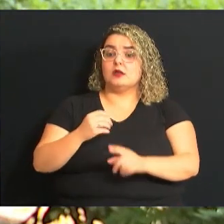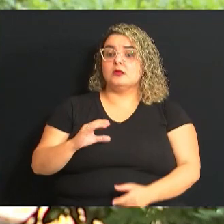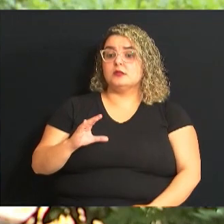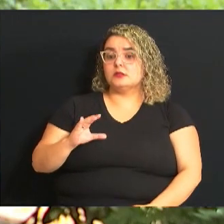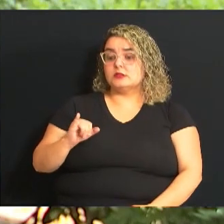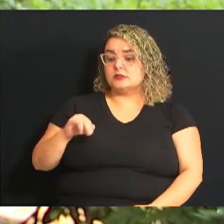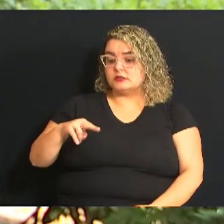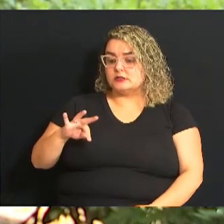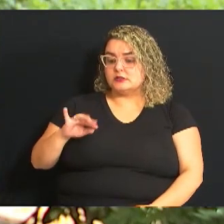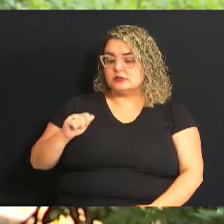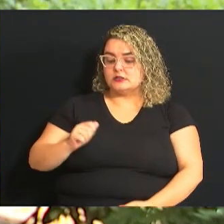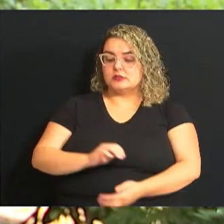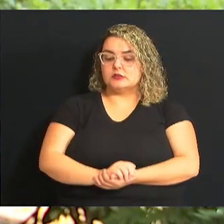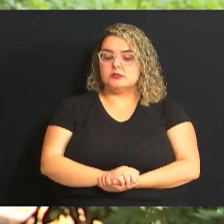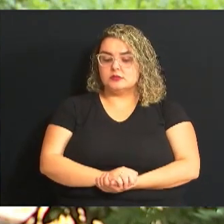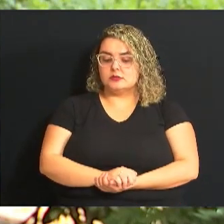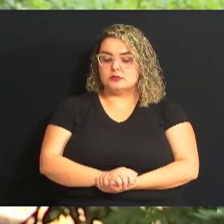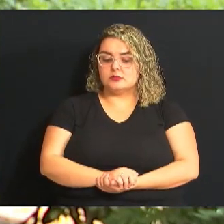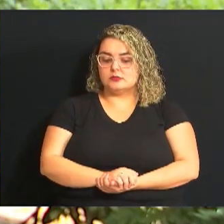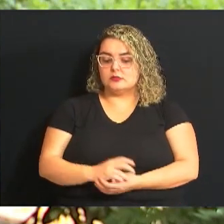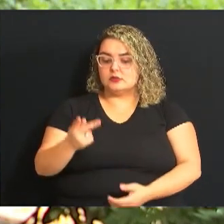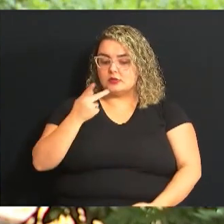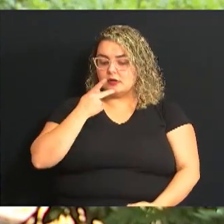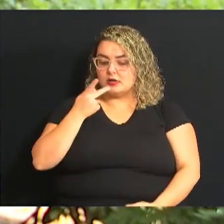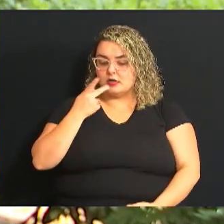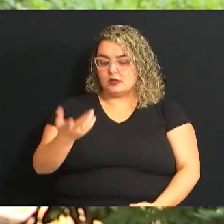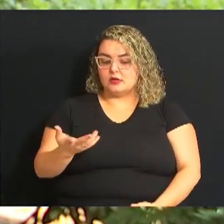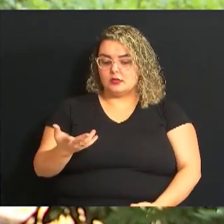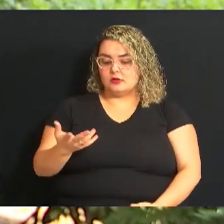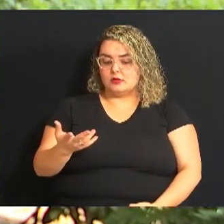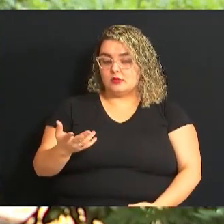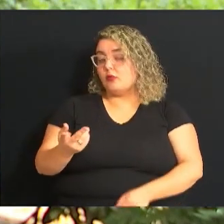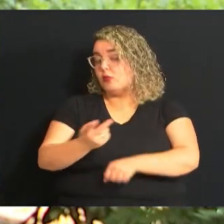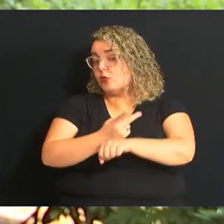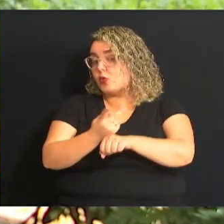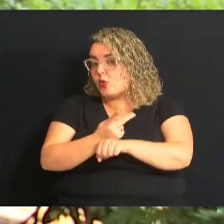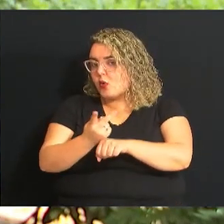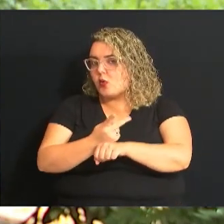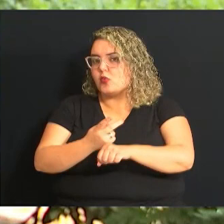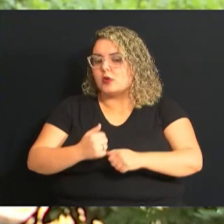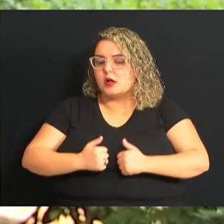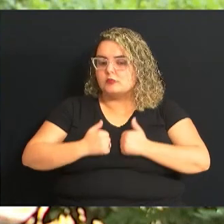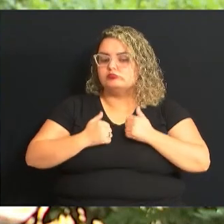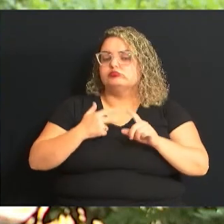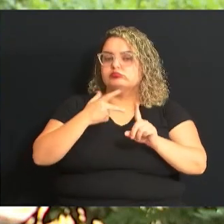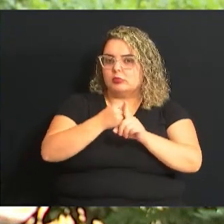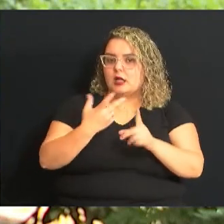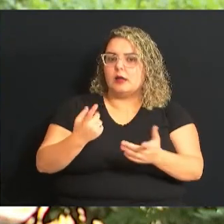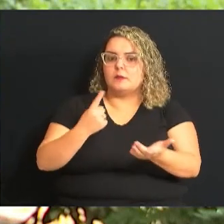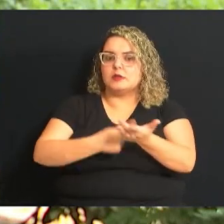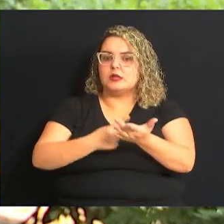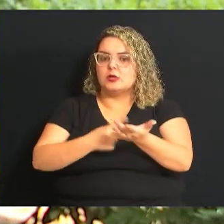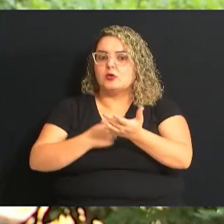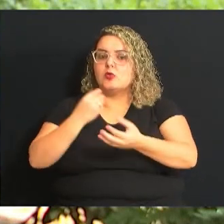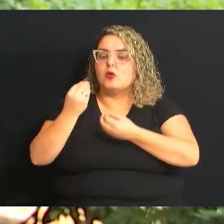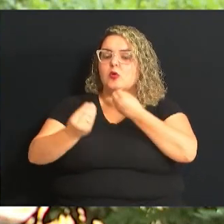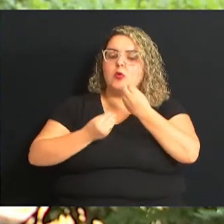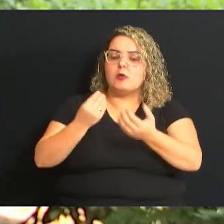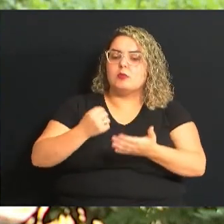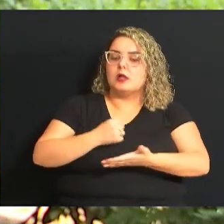Cíntia, falando sobre na hora de procurar essa imunização, tem que agendar, tem que levar